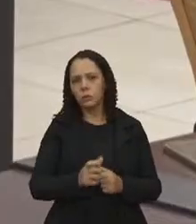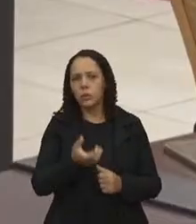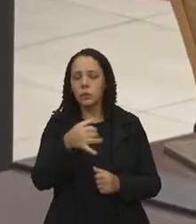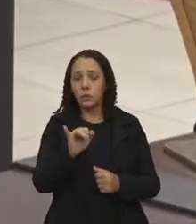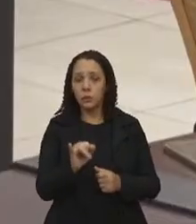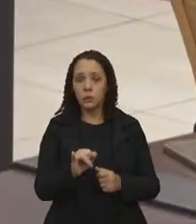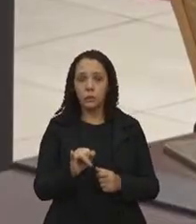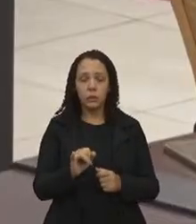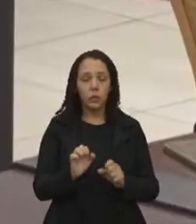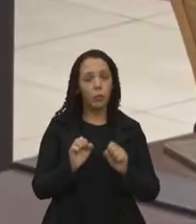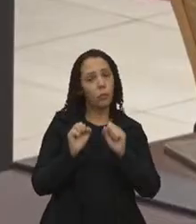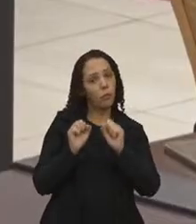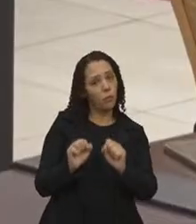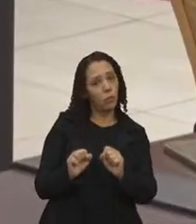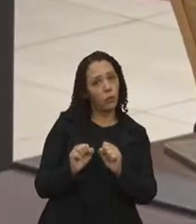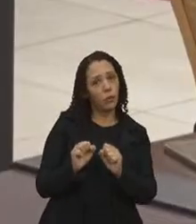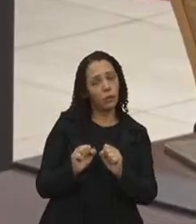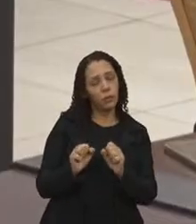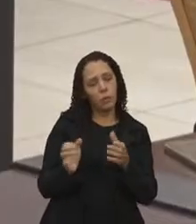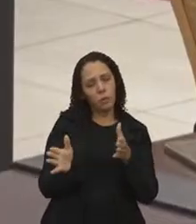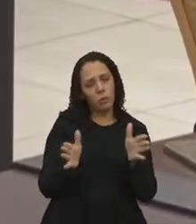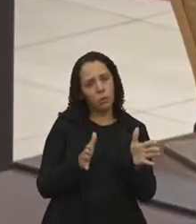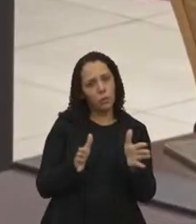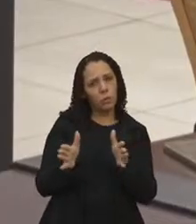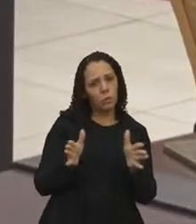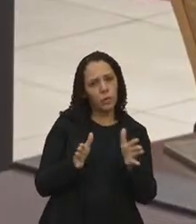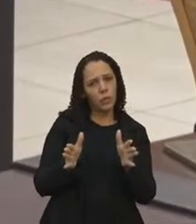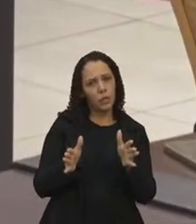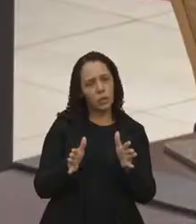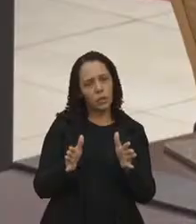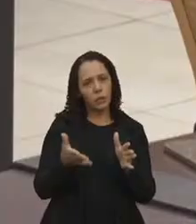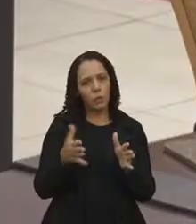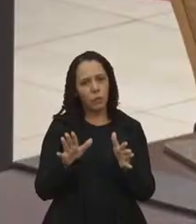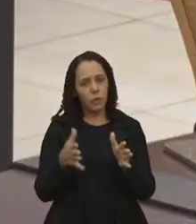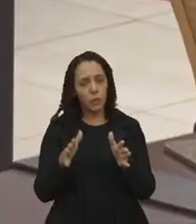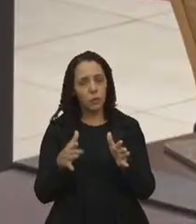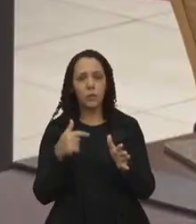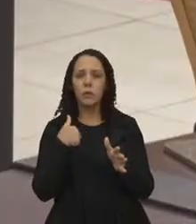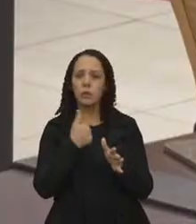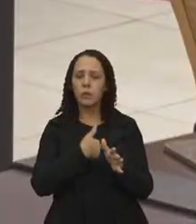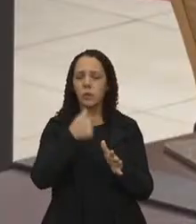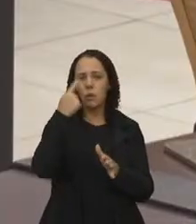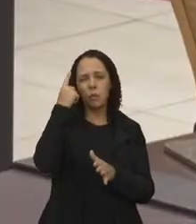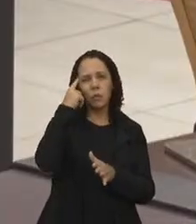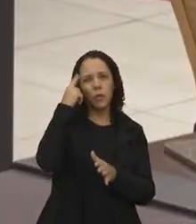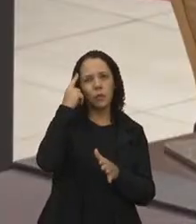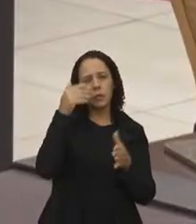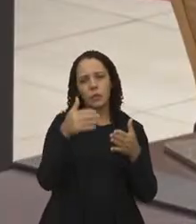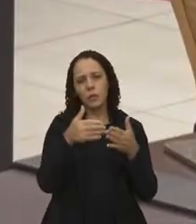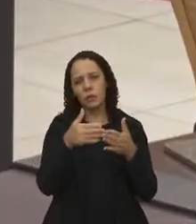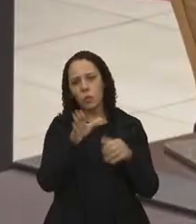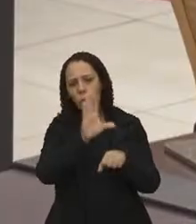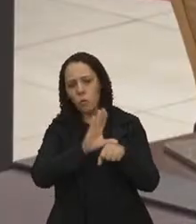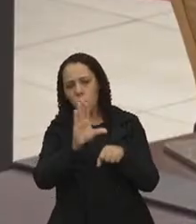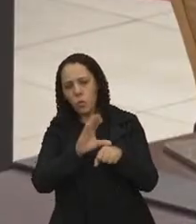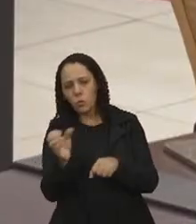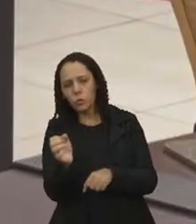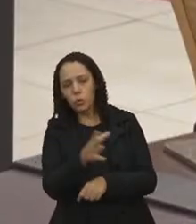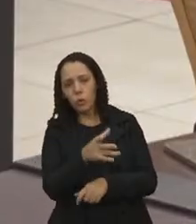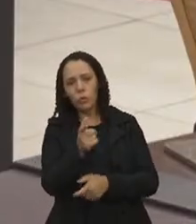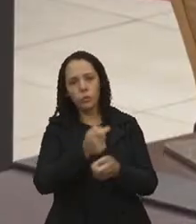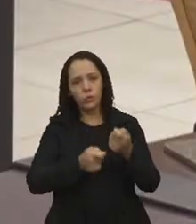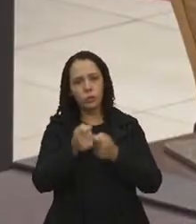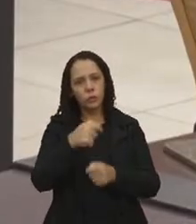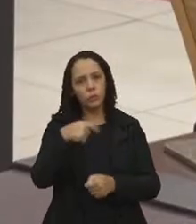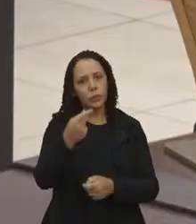dentro de um período médio prazo, né, a gente pensar talvez na abertura de um curso de economia aqui em